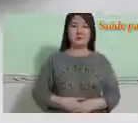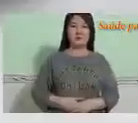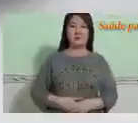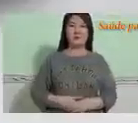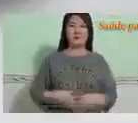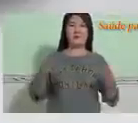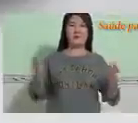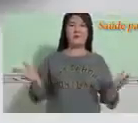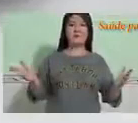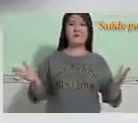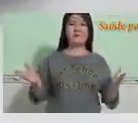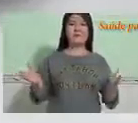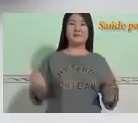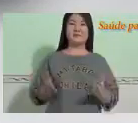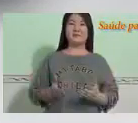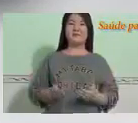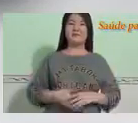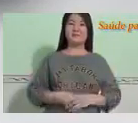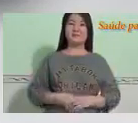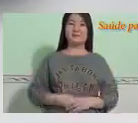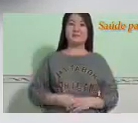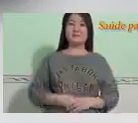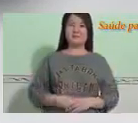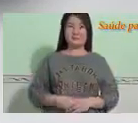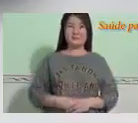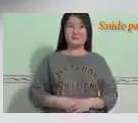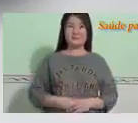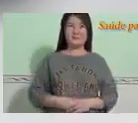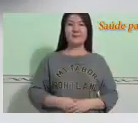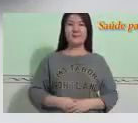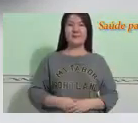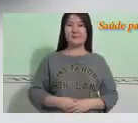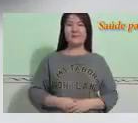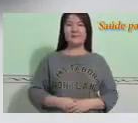ou óleo hidratantes e regeneradores como bioil.